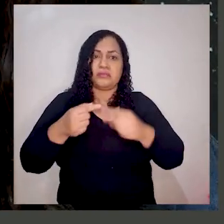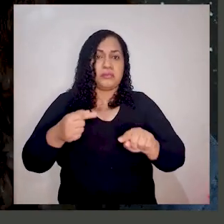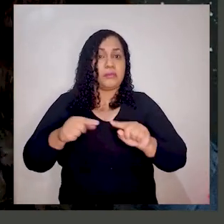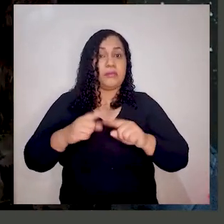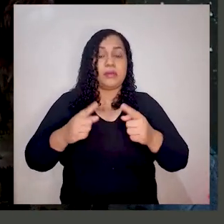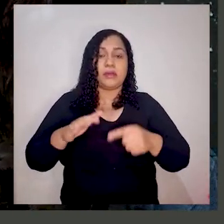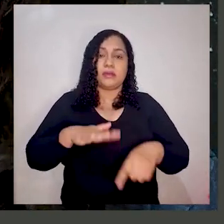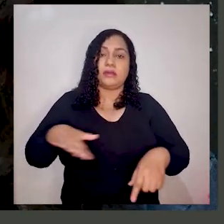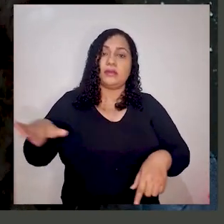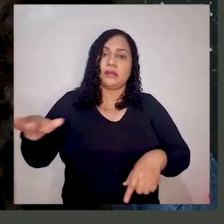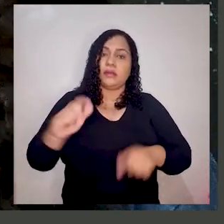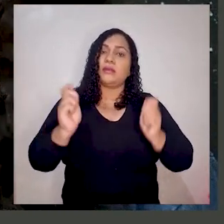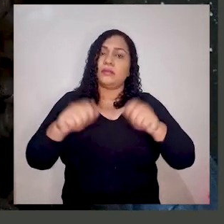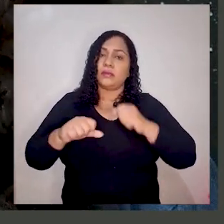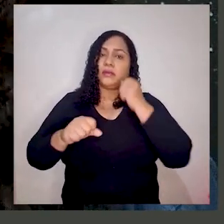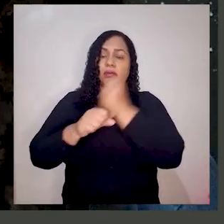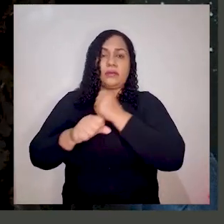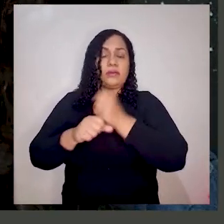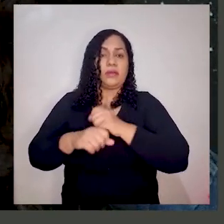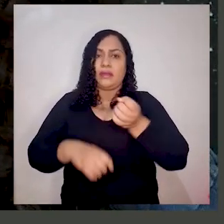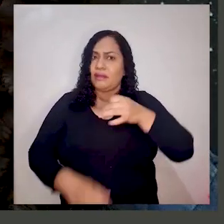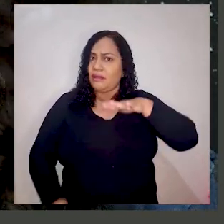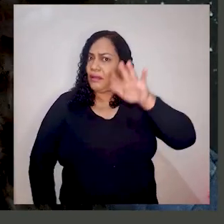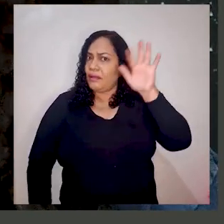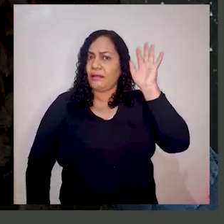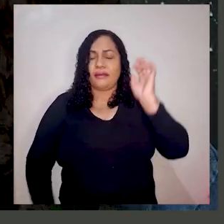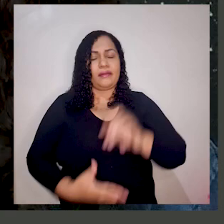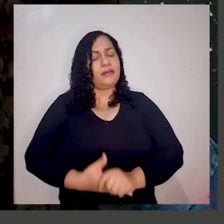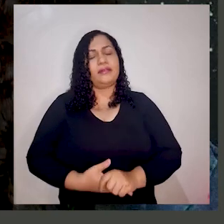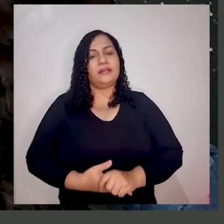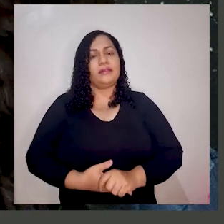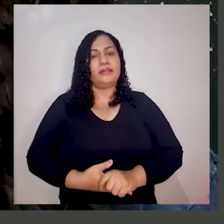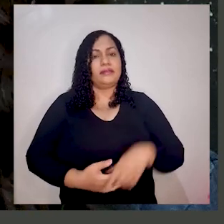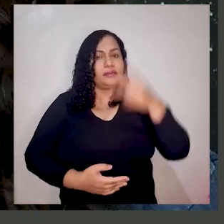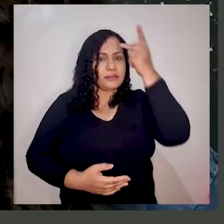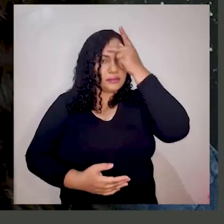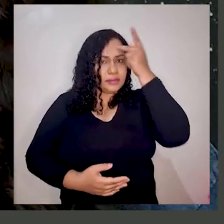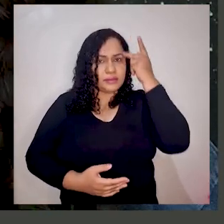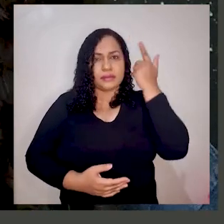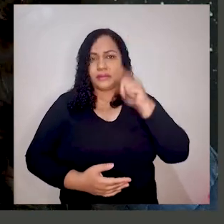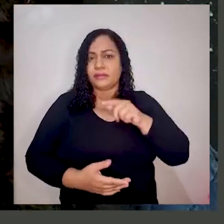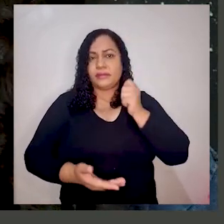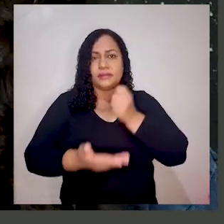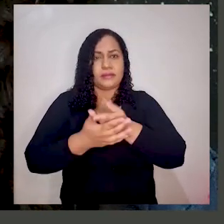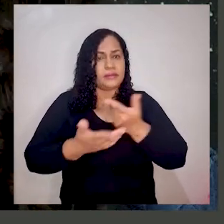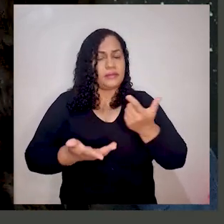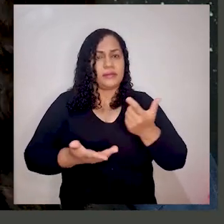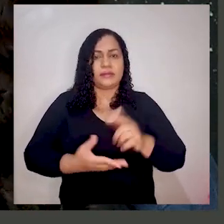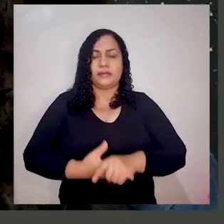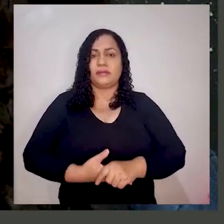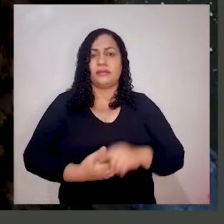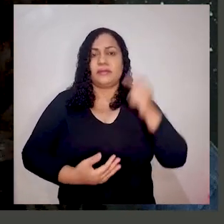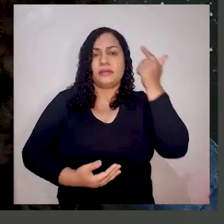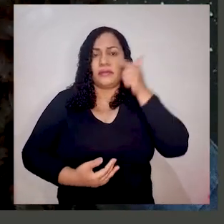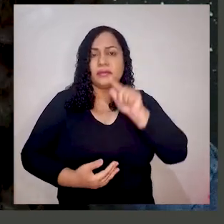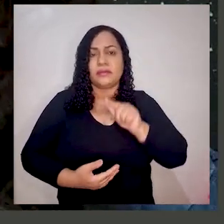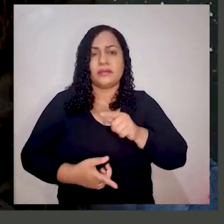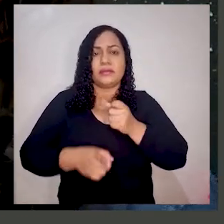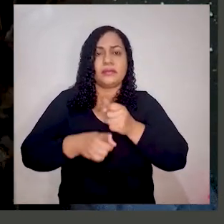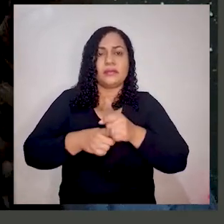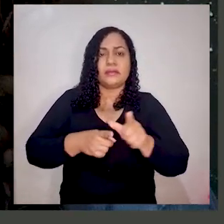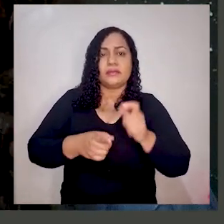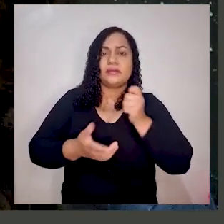áreas apropriadas, elas têm uma especulação imobiliária altíssima. Nem todo mundo, com a atual desigualdade que existe, nem todo